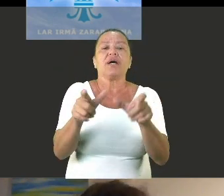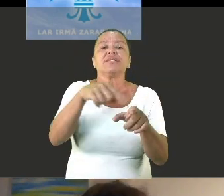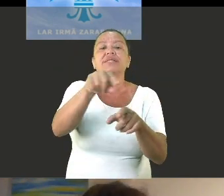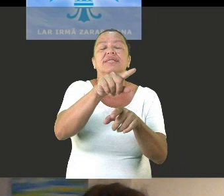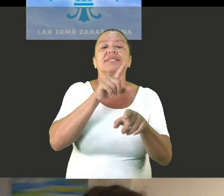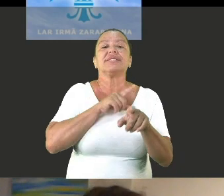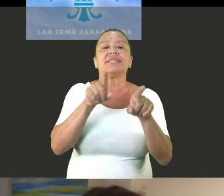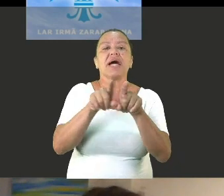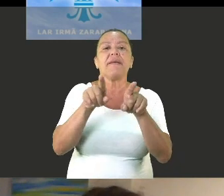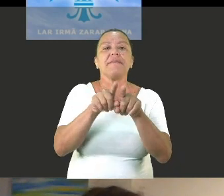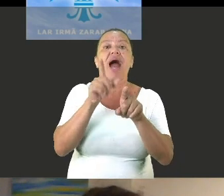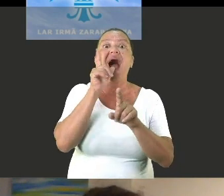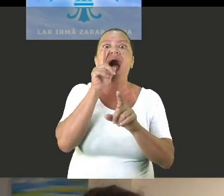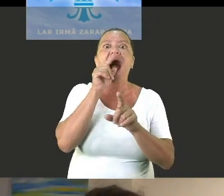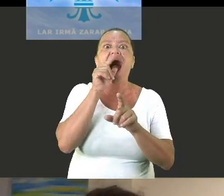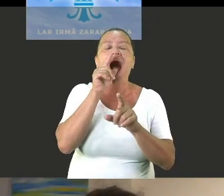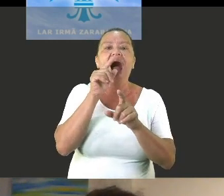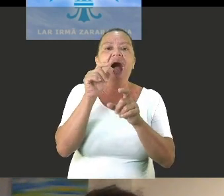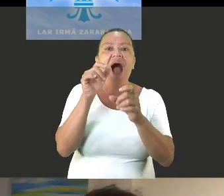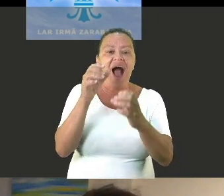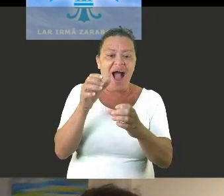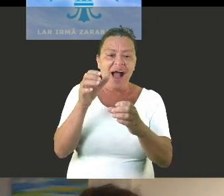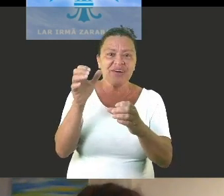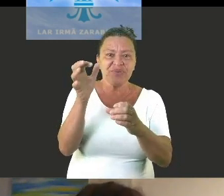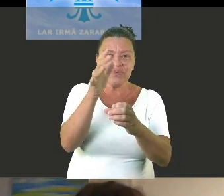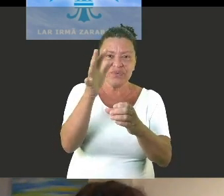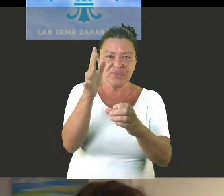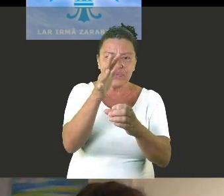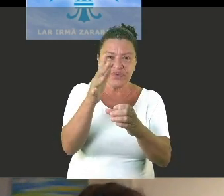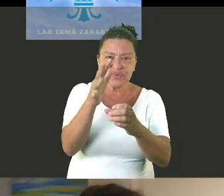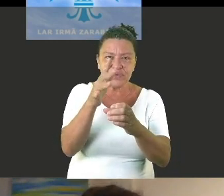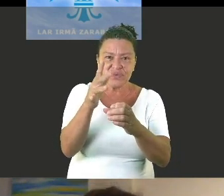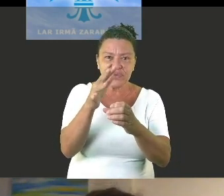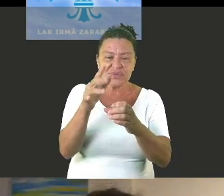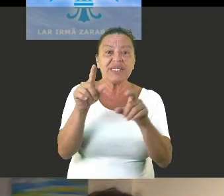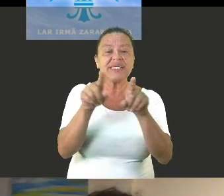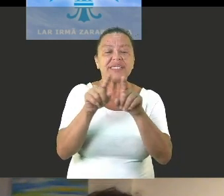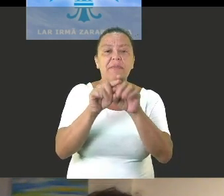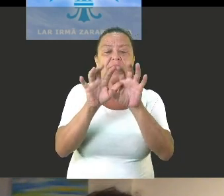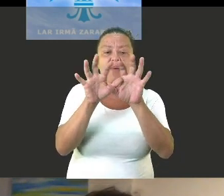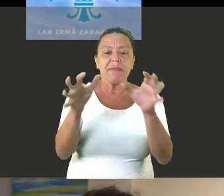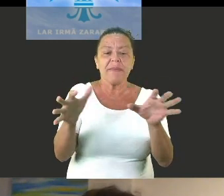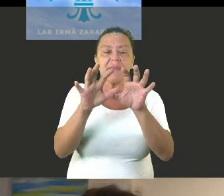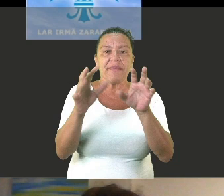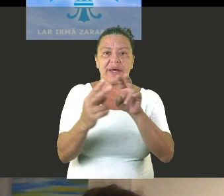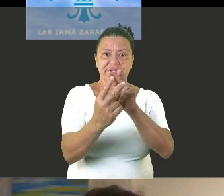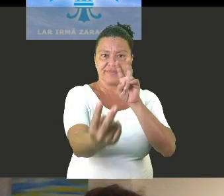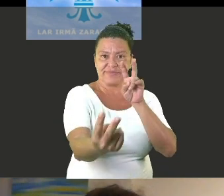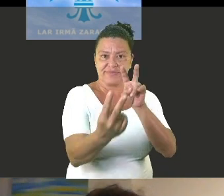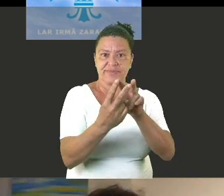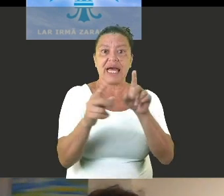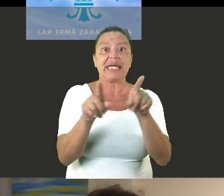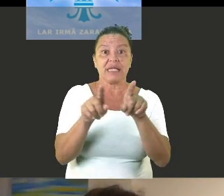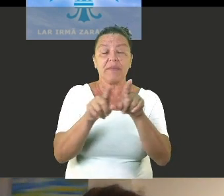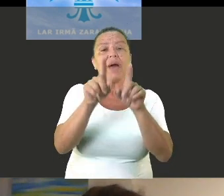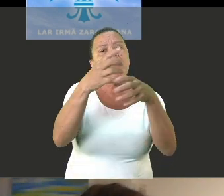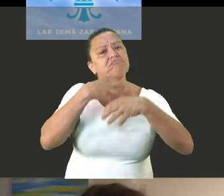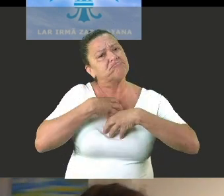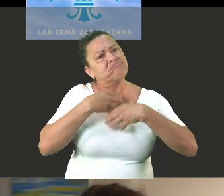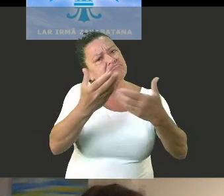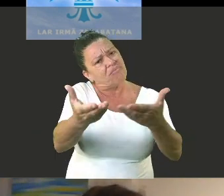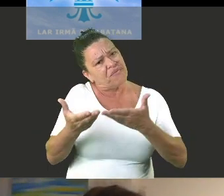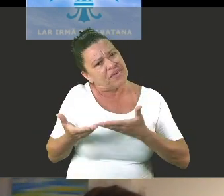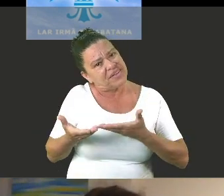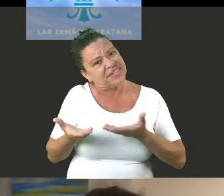temos agora a fluidificação da água e o passe virtual. Então estejam todos, sintam-se convidados